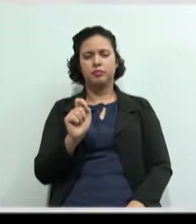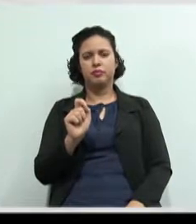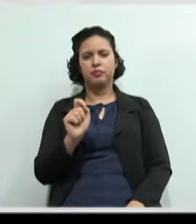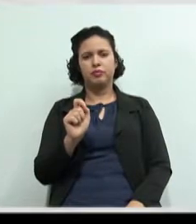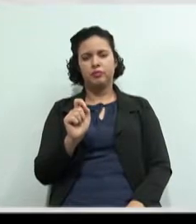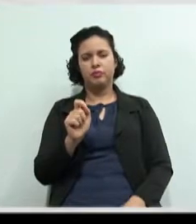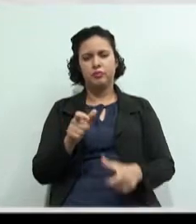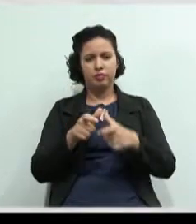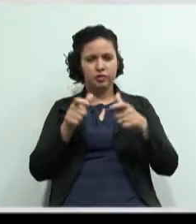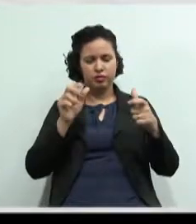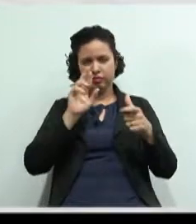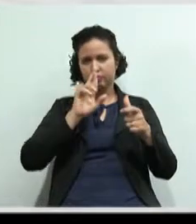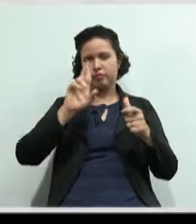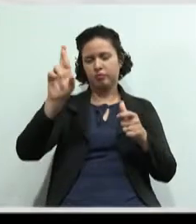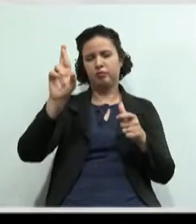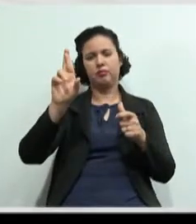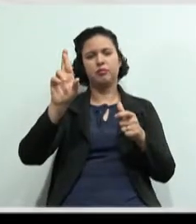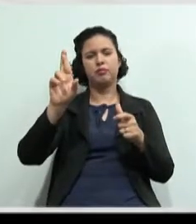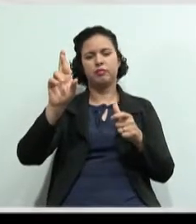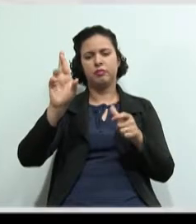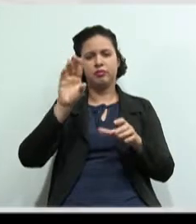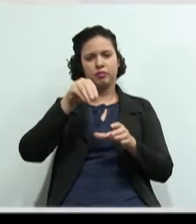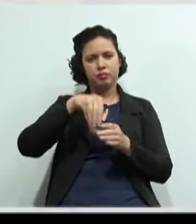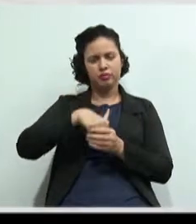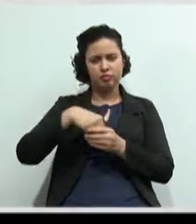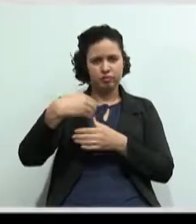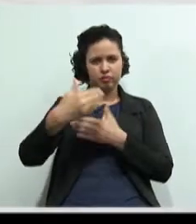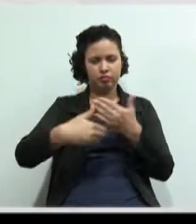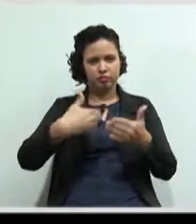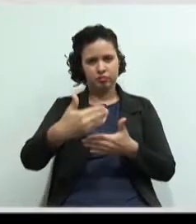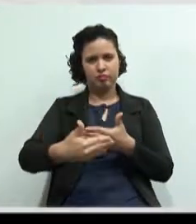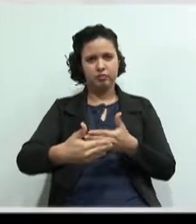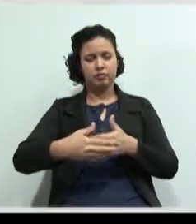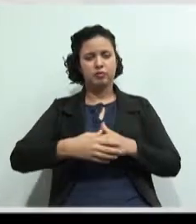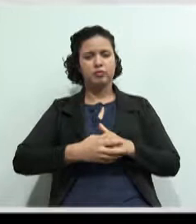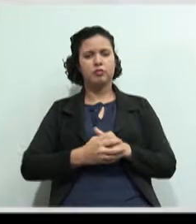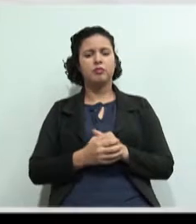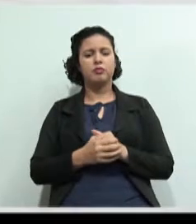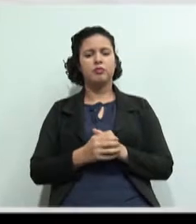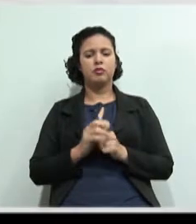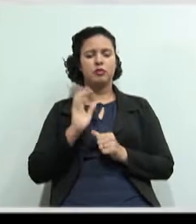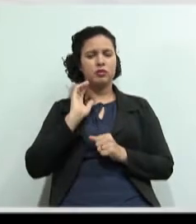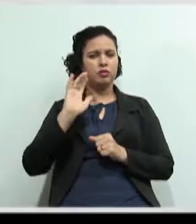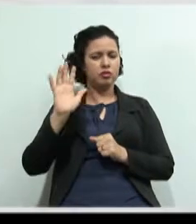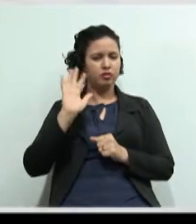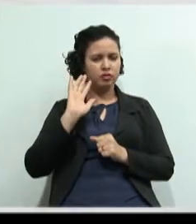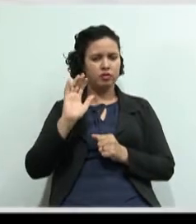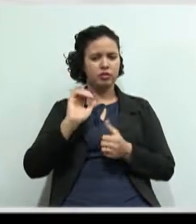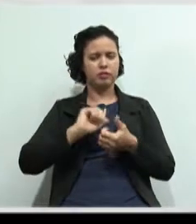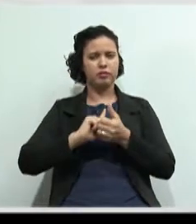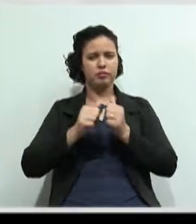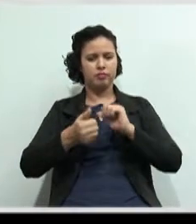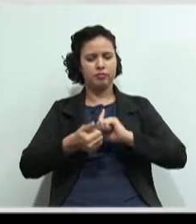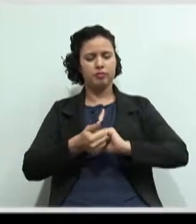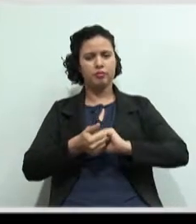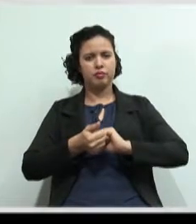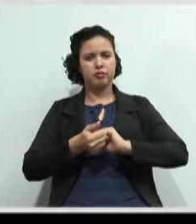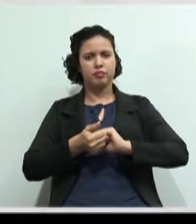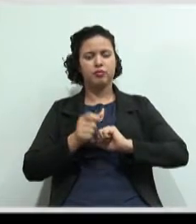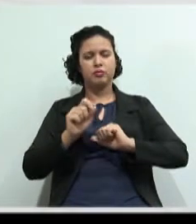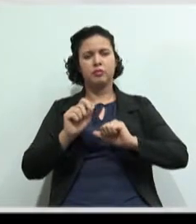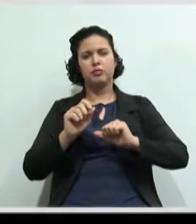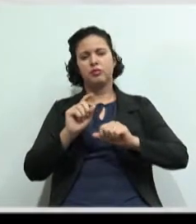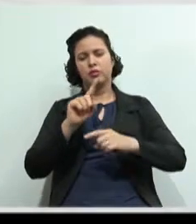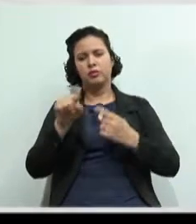maior responsável pelas ocorrências que afetam o processo. Ou seja, a filosofia da adaptação, o objetivo maior dela é